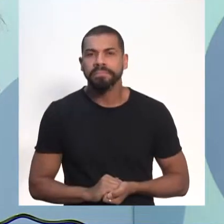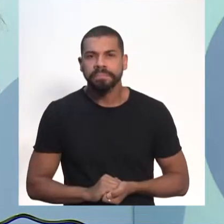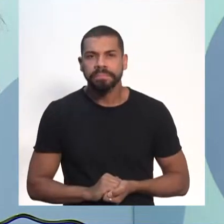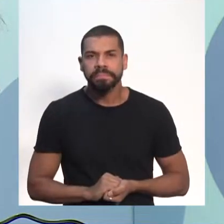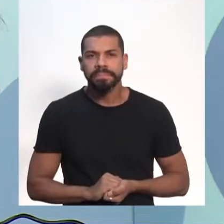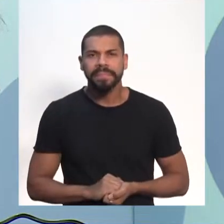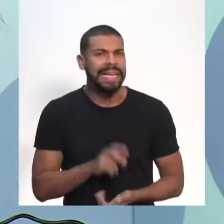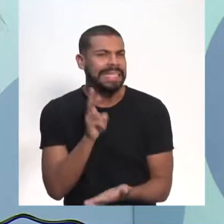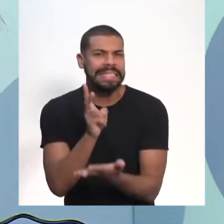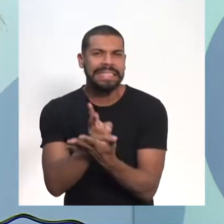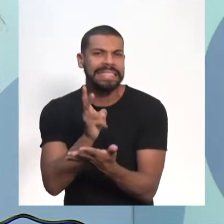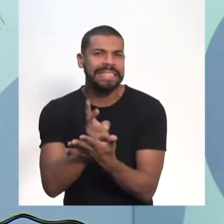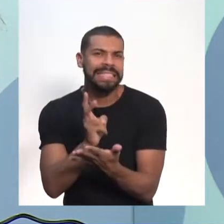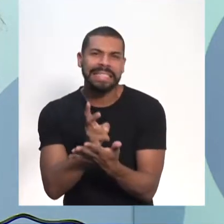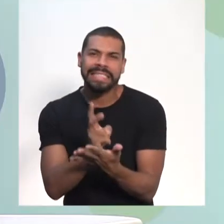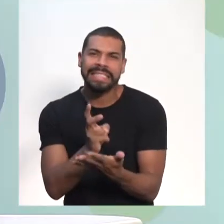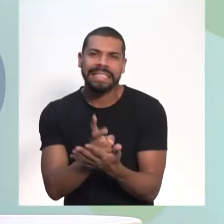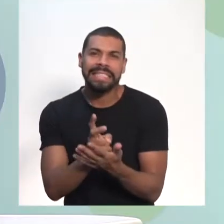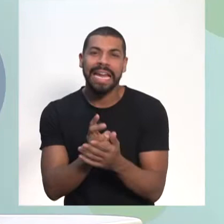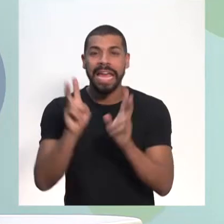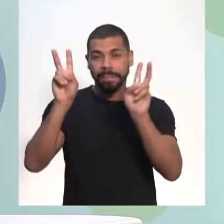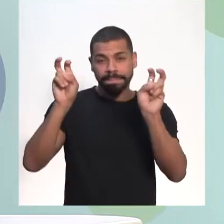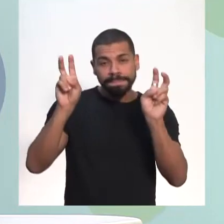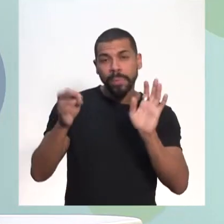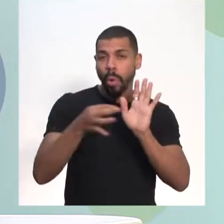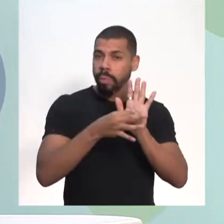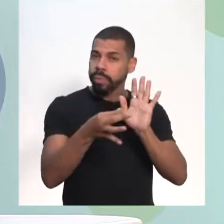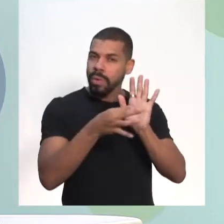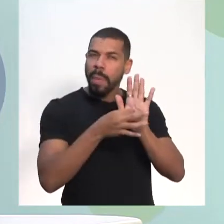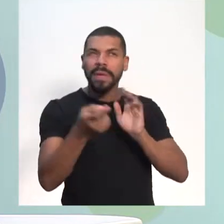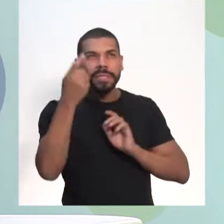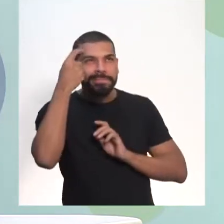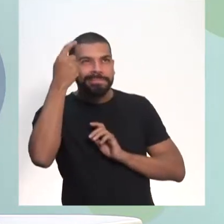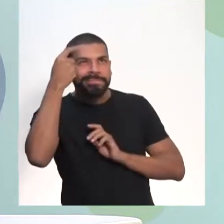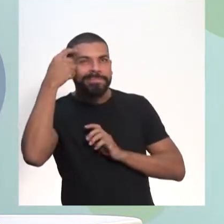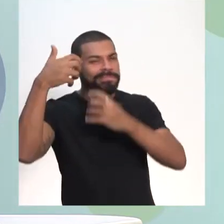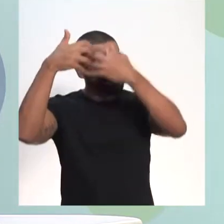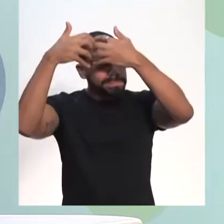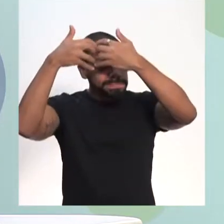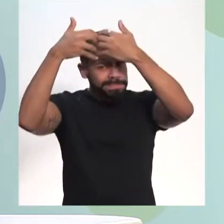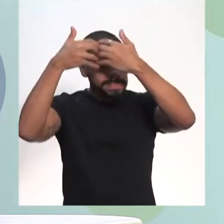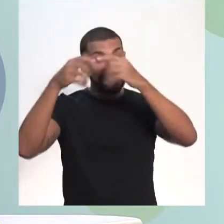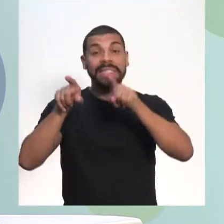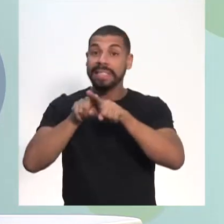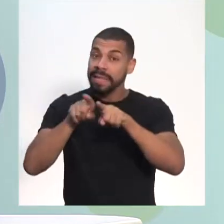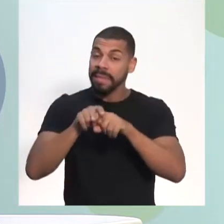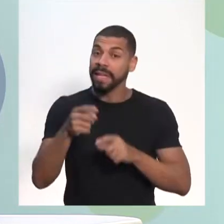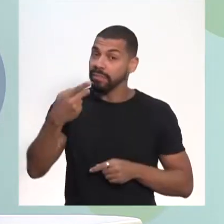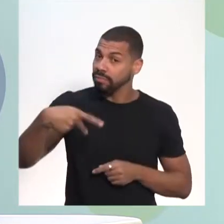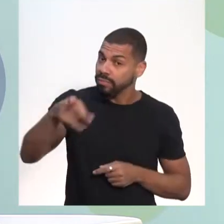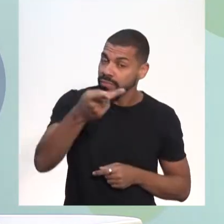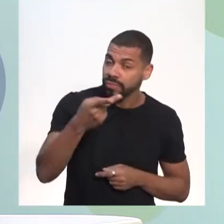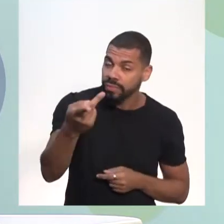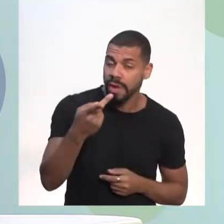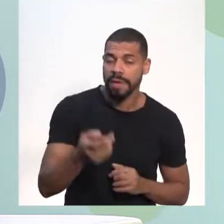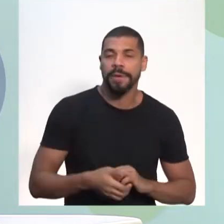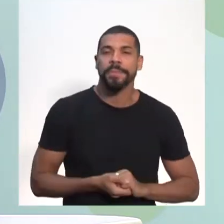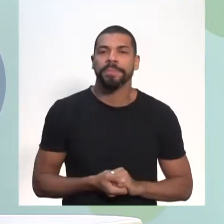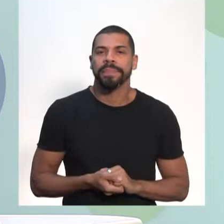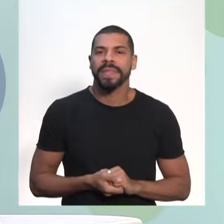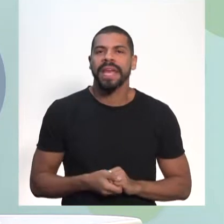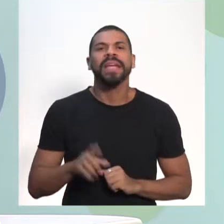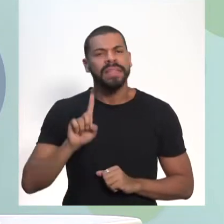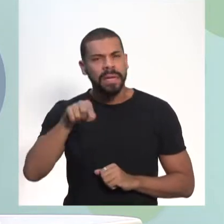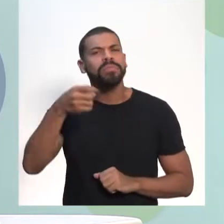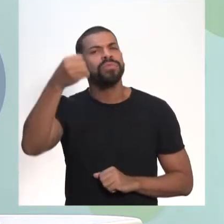que sempre surgem questões pertinentes para a gente estar revendo, e a própria organização de vocês, tá? Porque vou falar um pouquinho